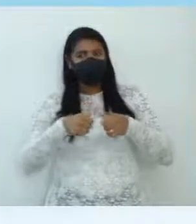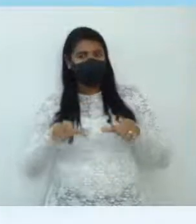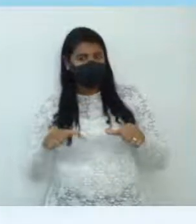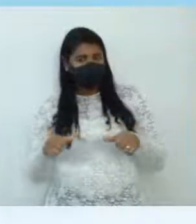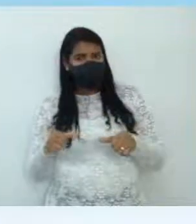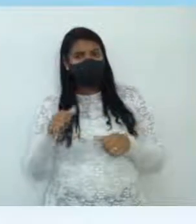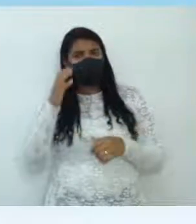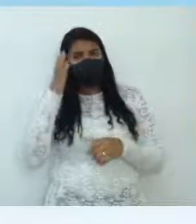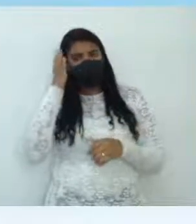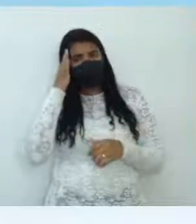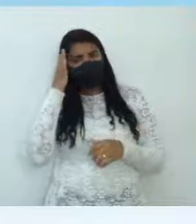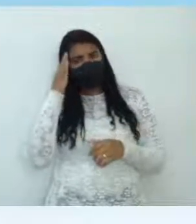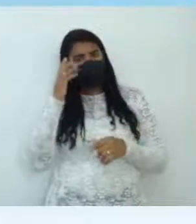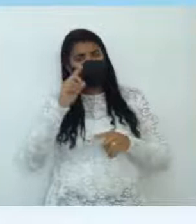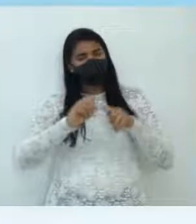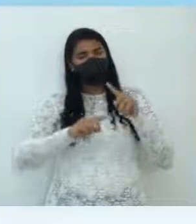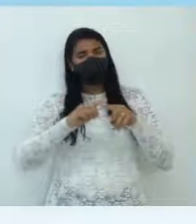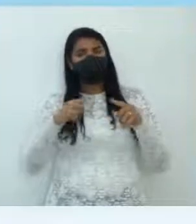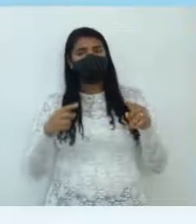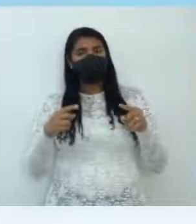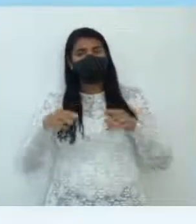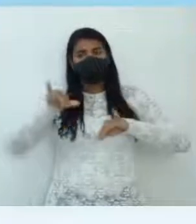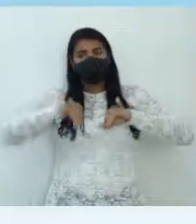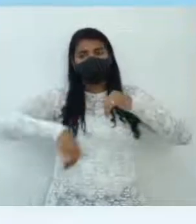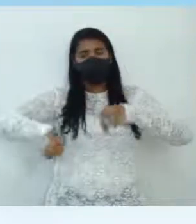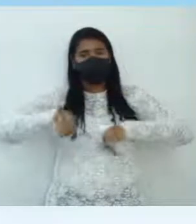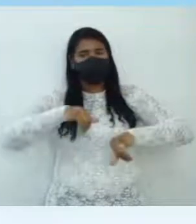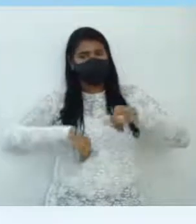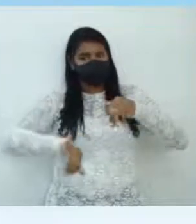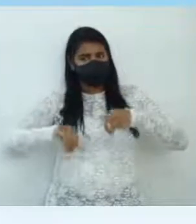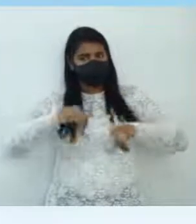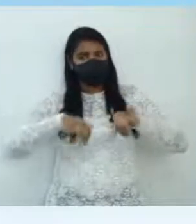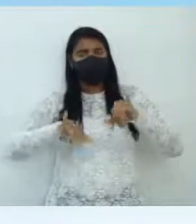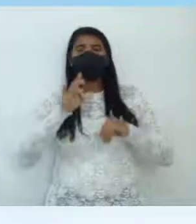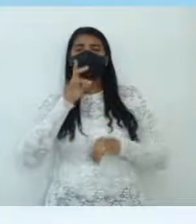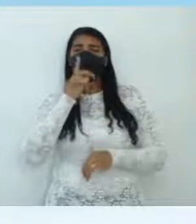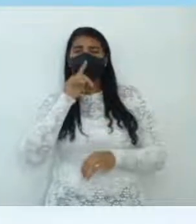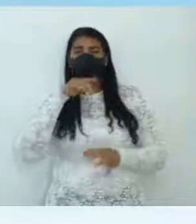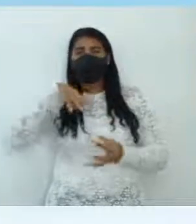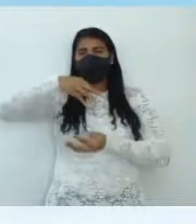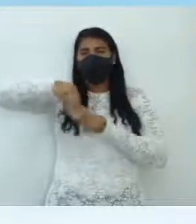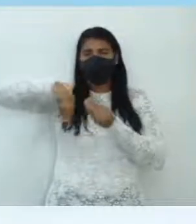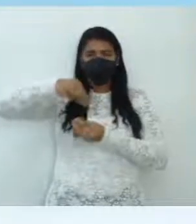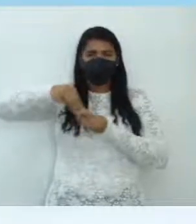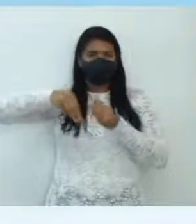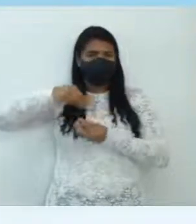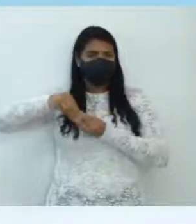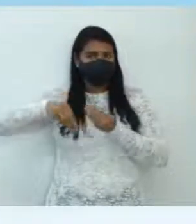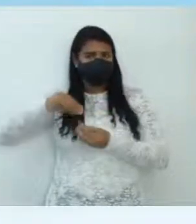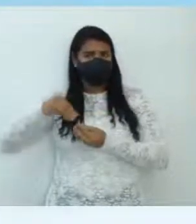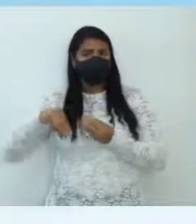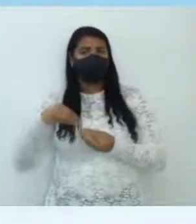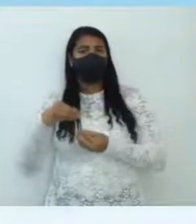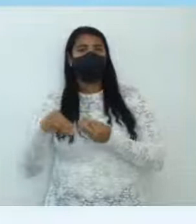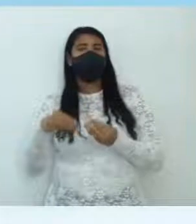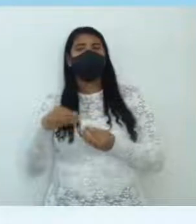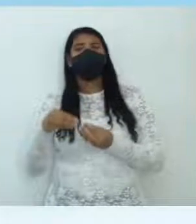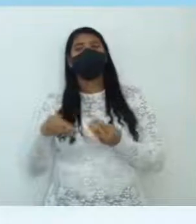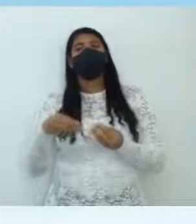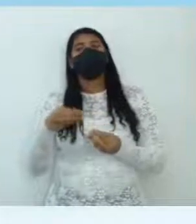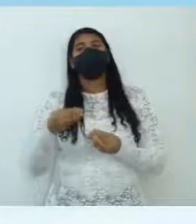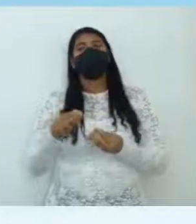falando de recursos hídricos, eu estou falando de água, ou seja, tanto superficiais